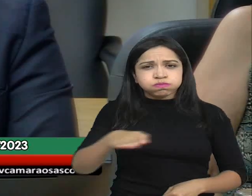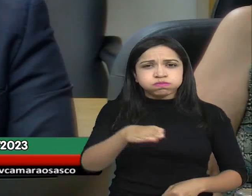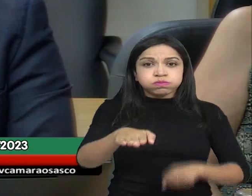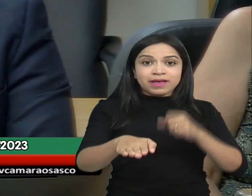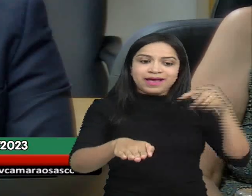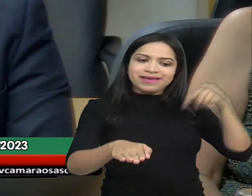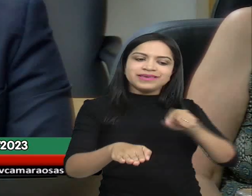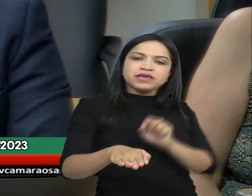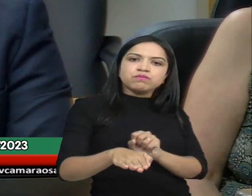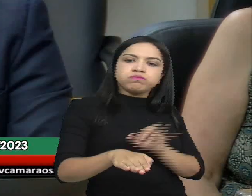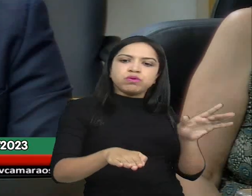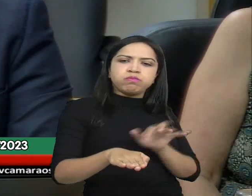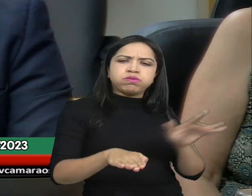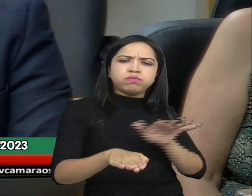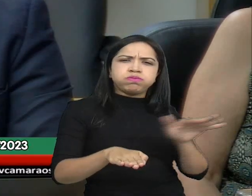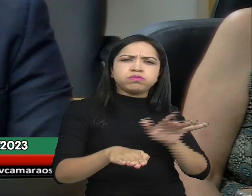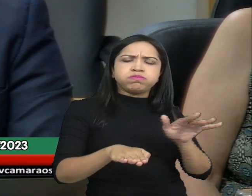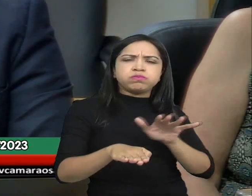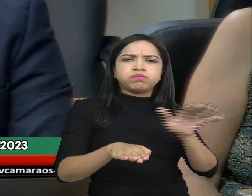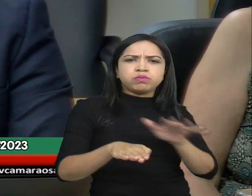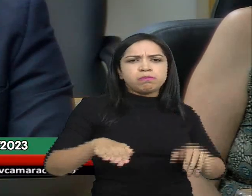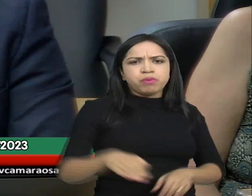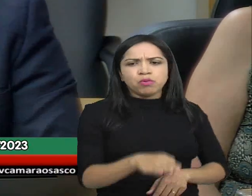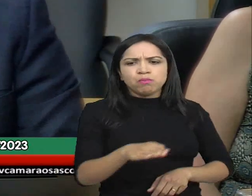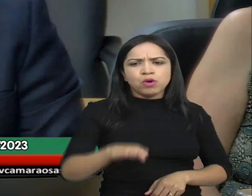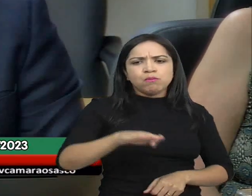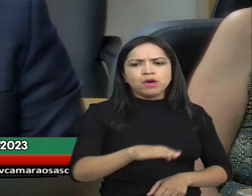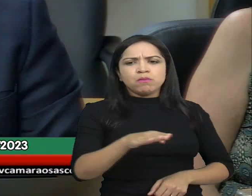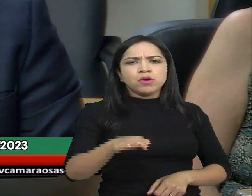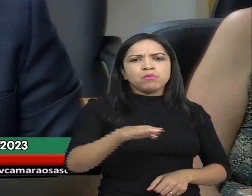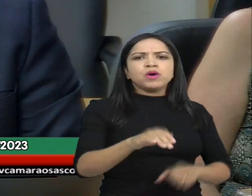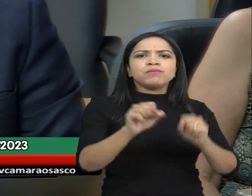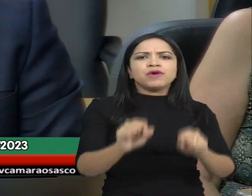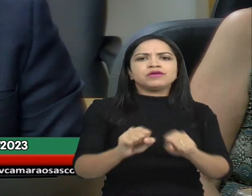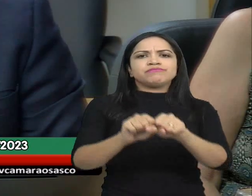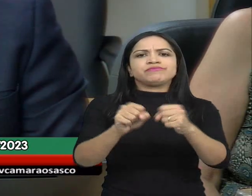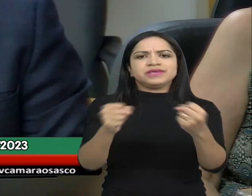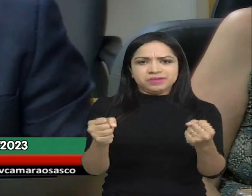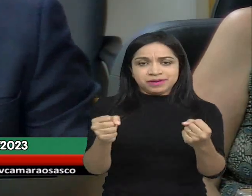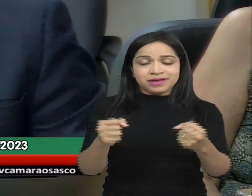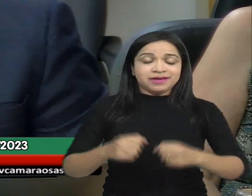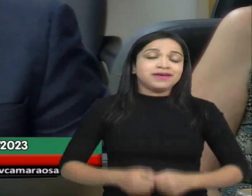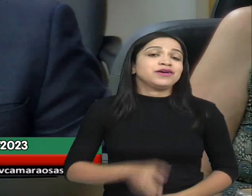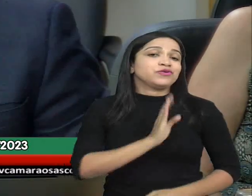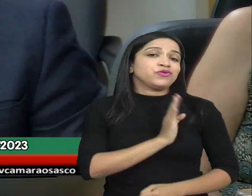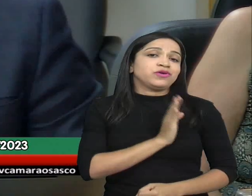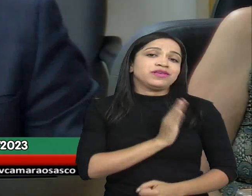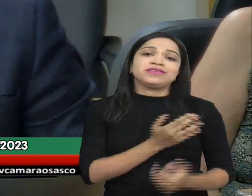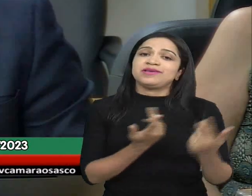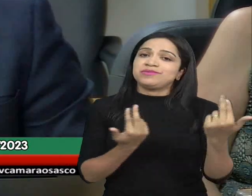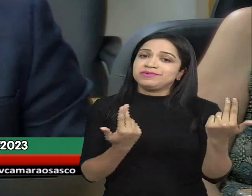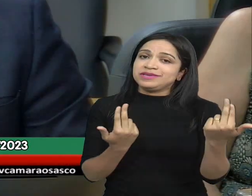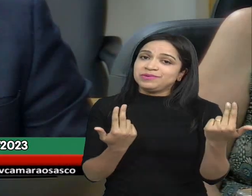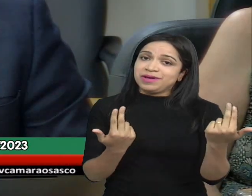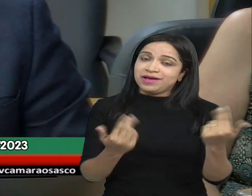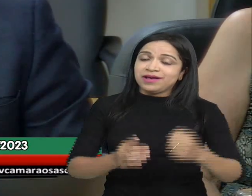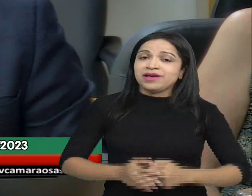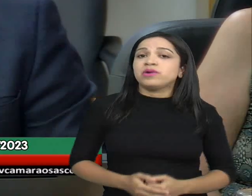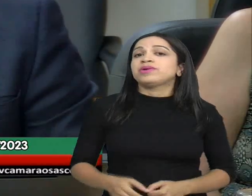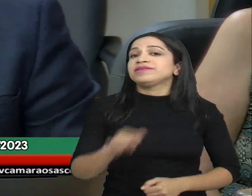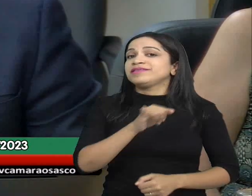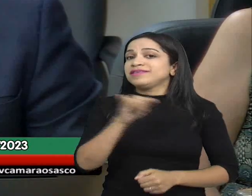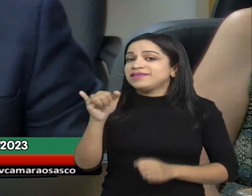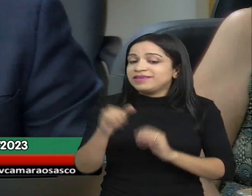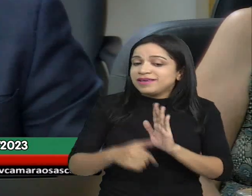o coração também é desse mesmo modo. Se a gente fizer algum exame com o coração em repouso, tipo um ecocardiograma em